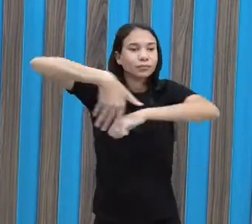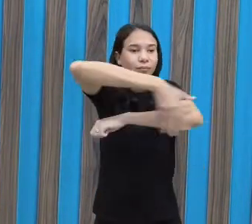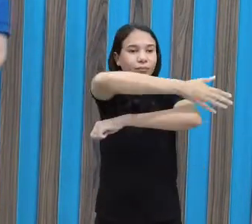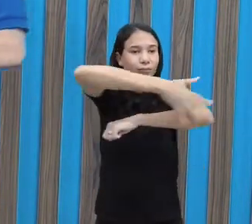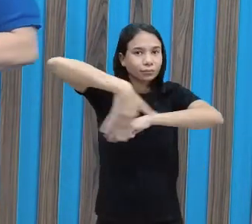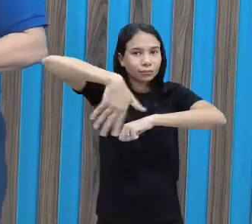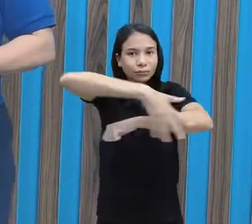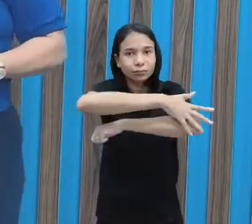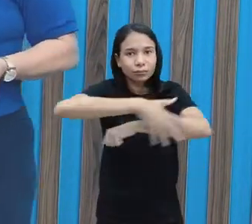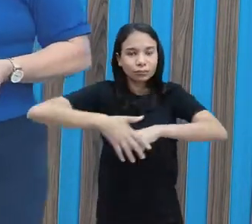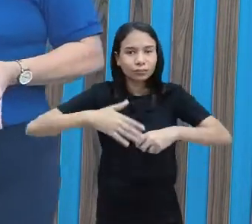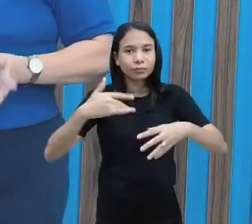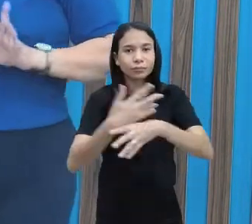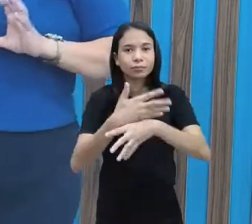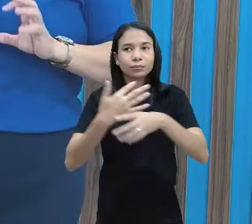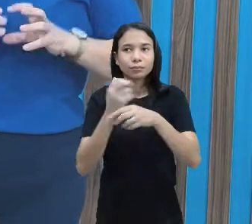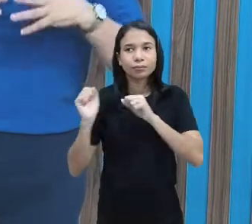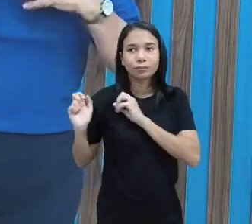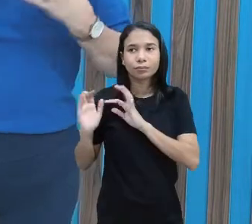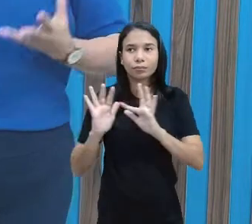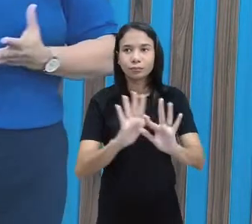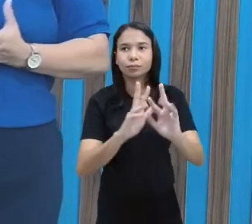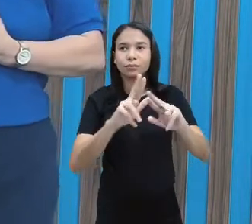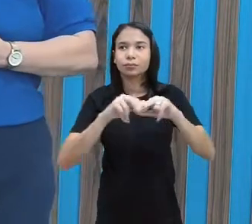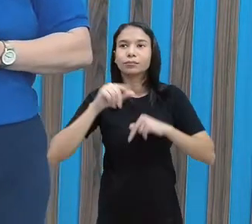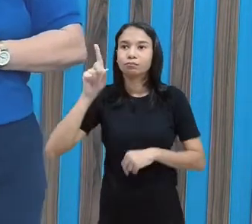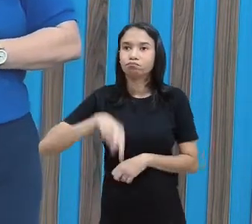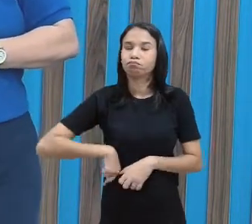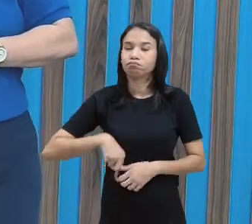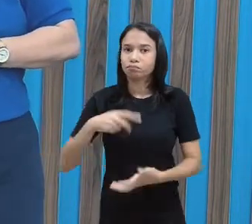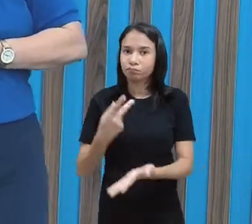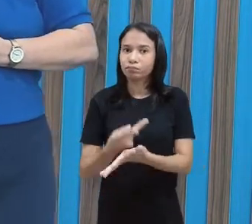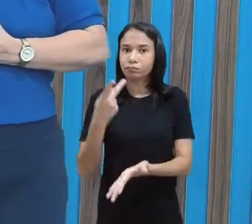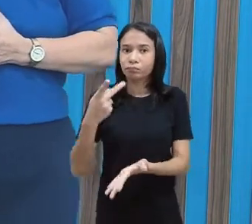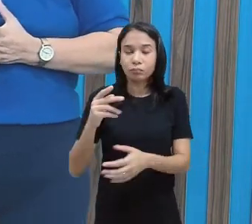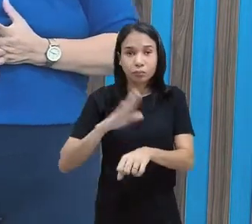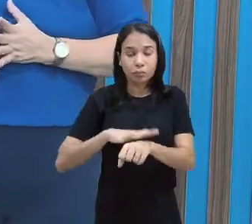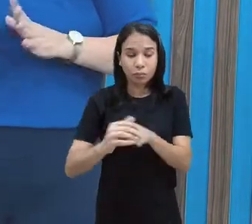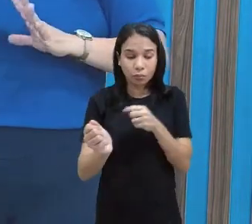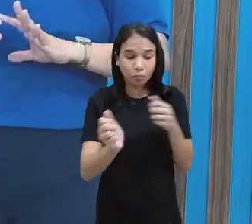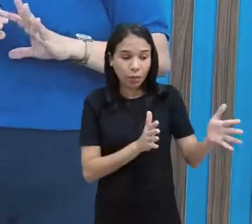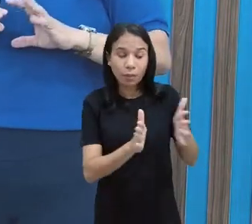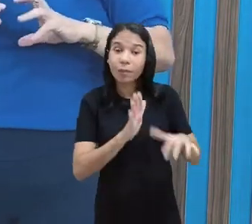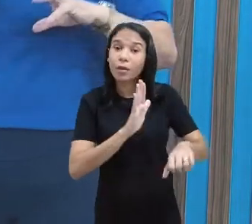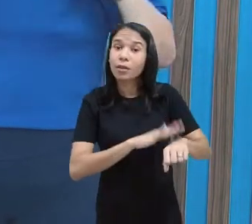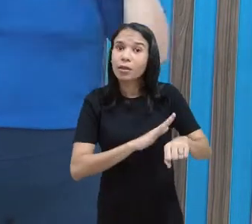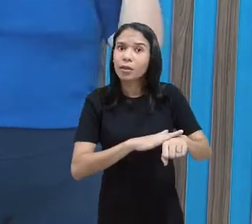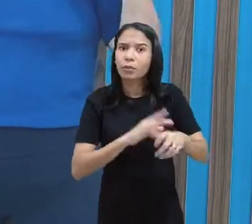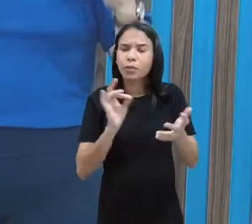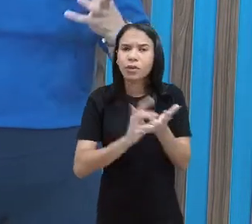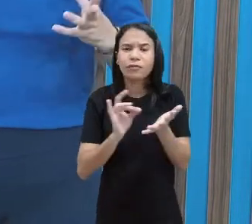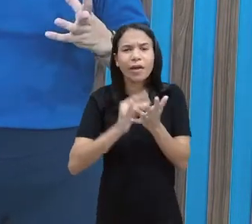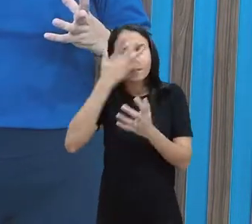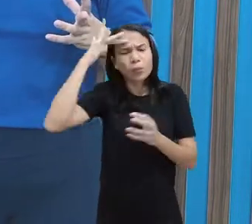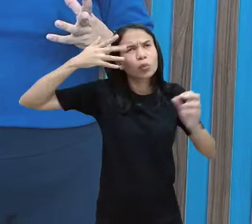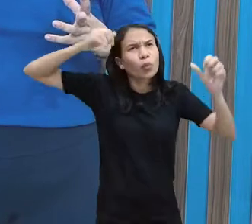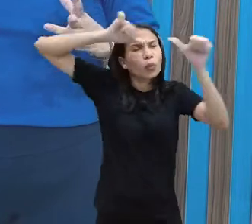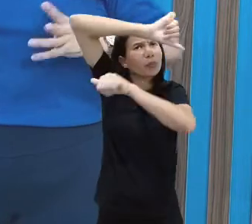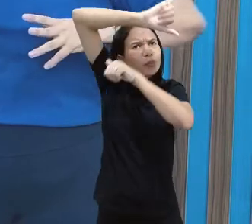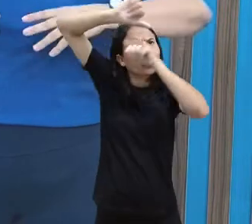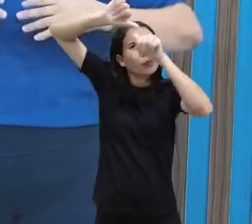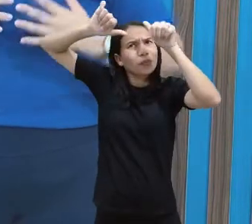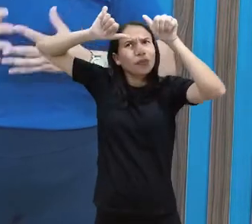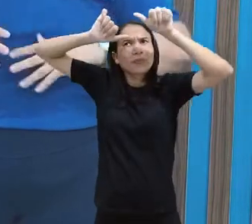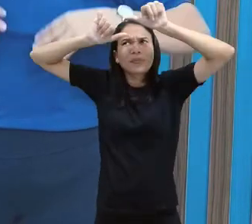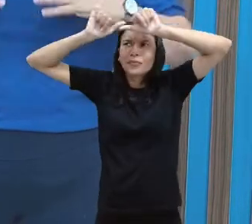a urbanização. Então, foram coisas que aconteceram naquele período que mexeram com a cabeça dos